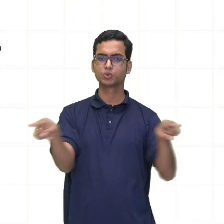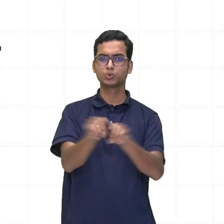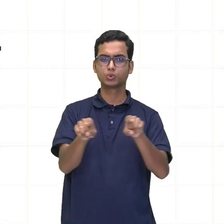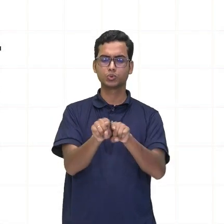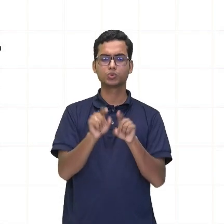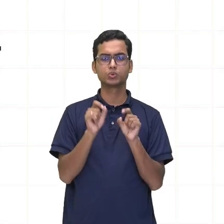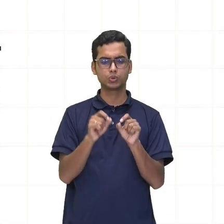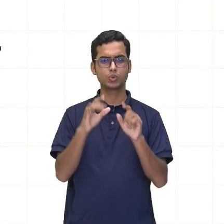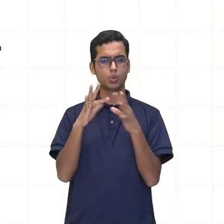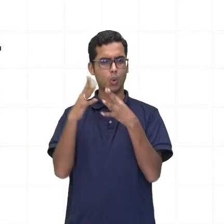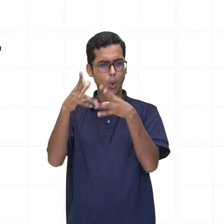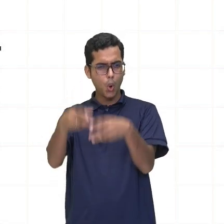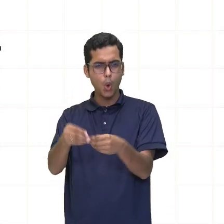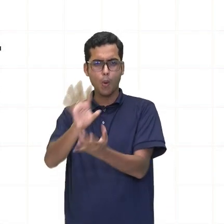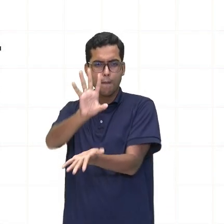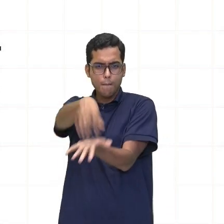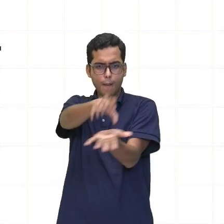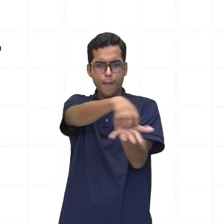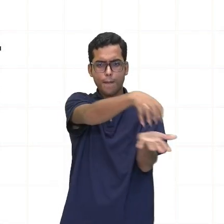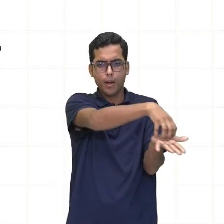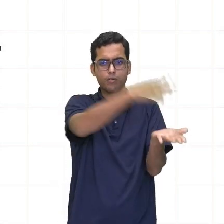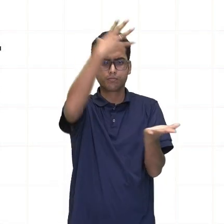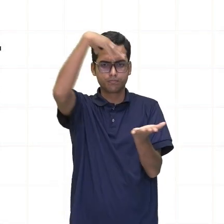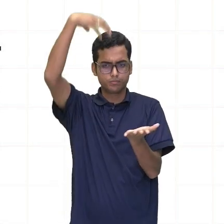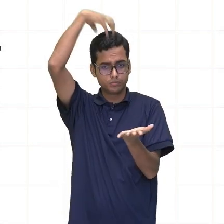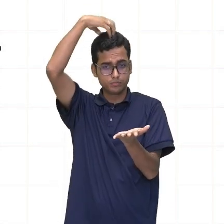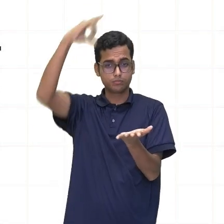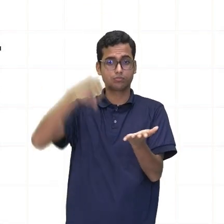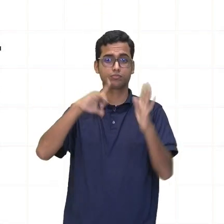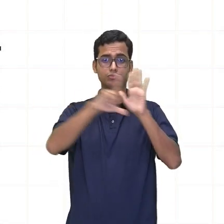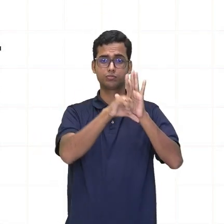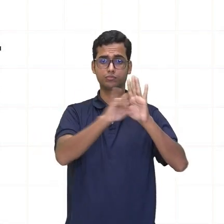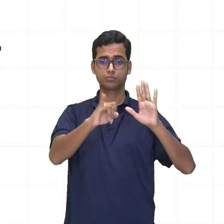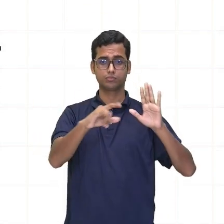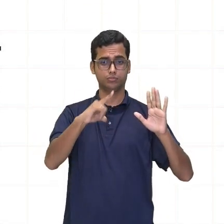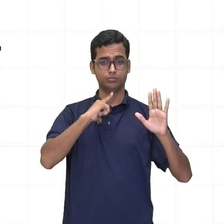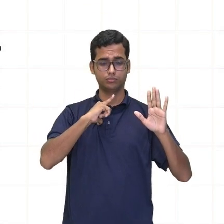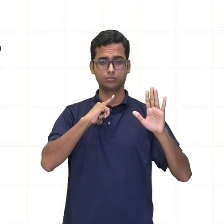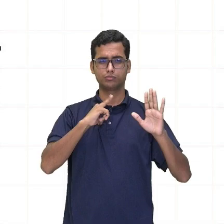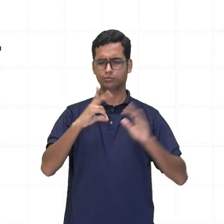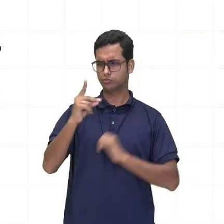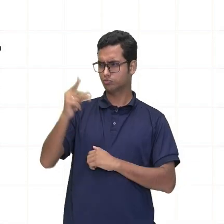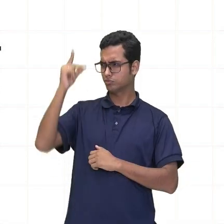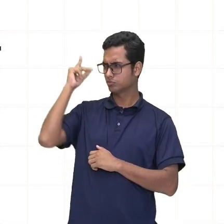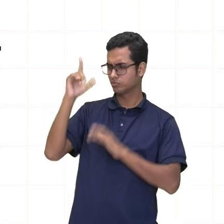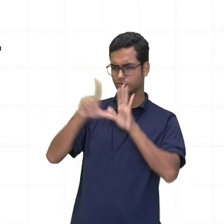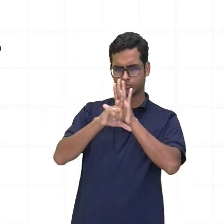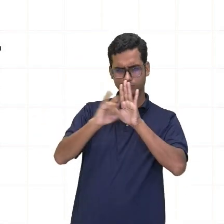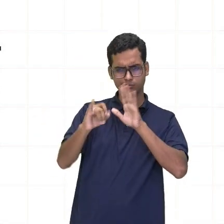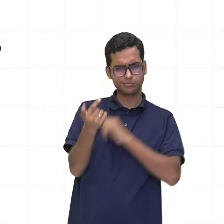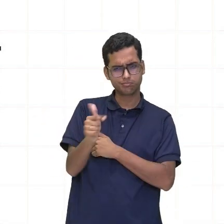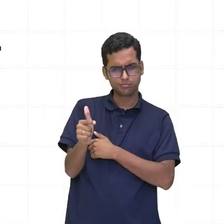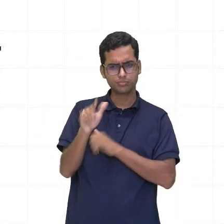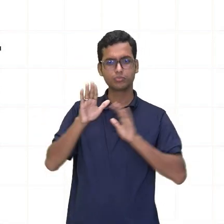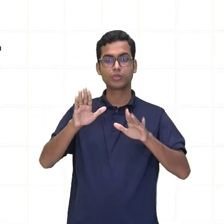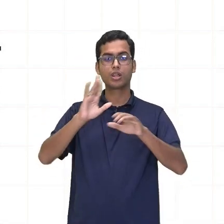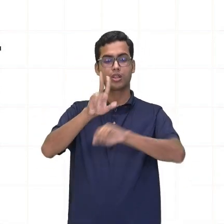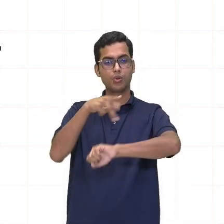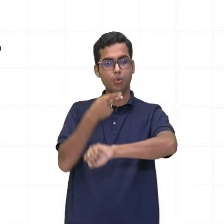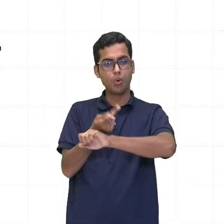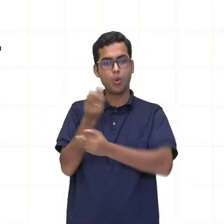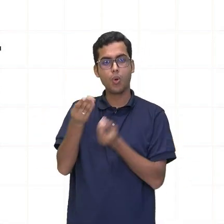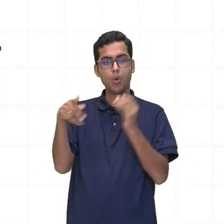todas as monarquias terão as suas leis. Mas, professor, antigamente as leis não existiam? Sim, mas as leis elas